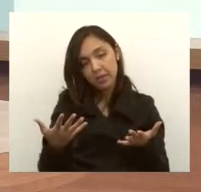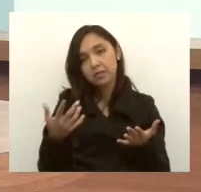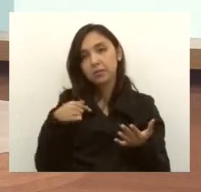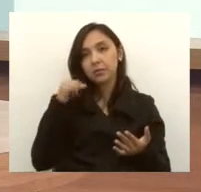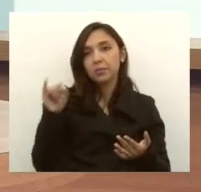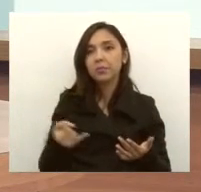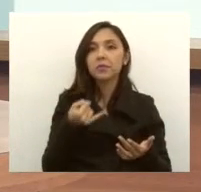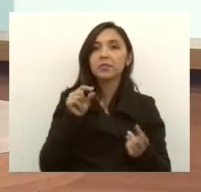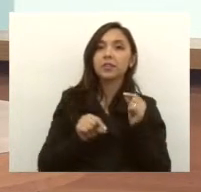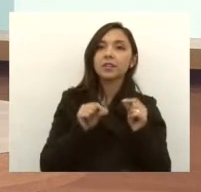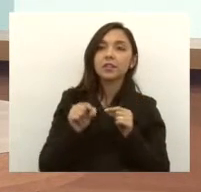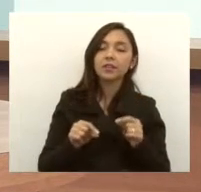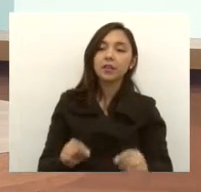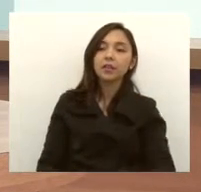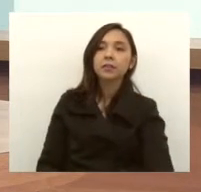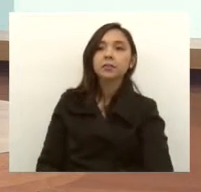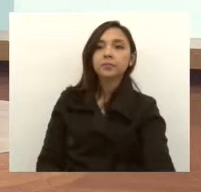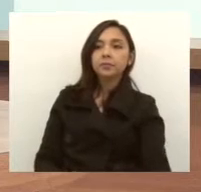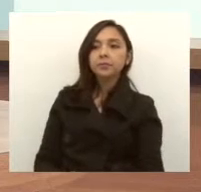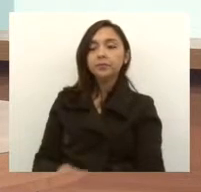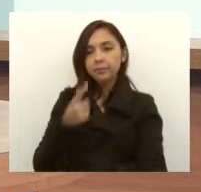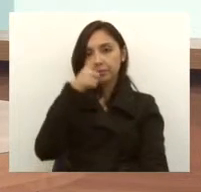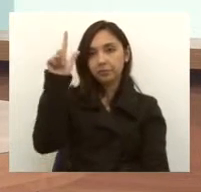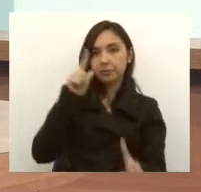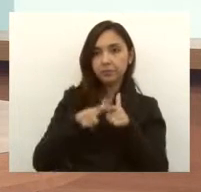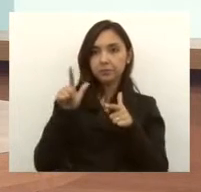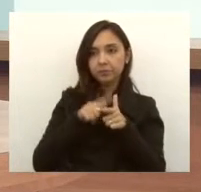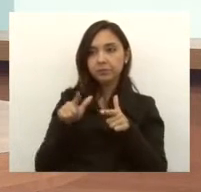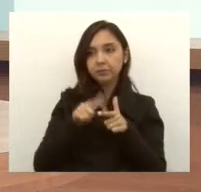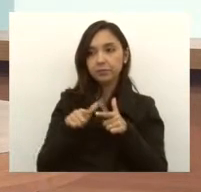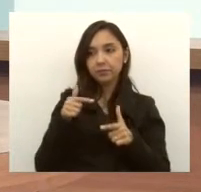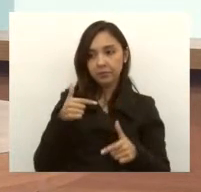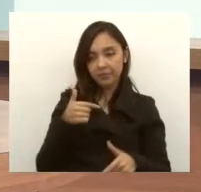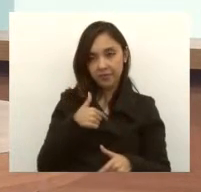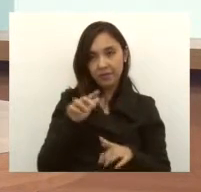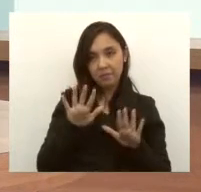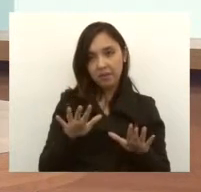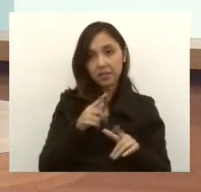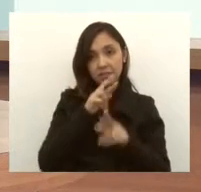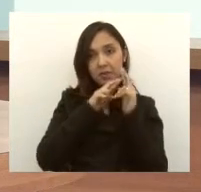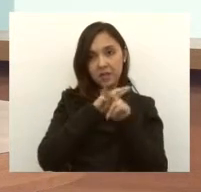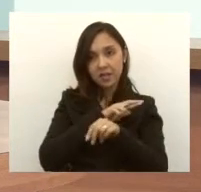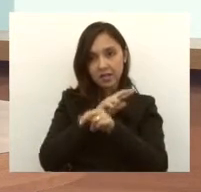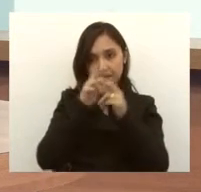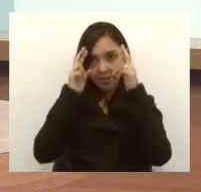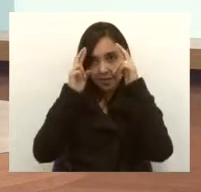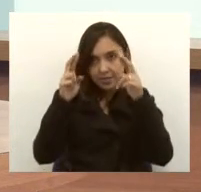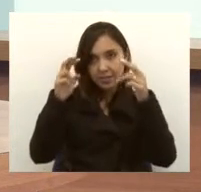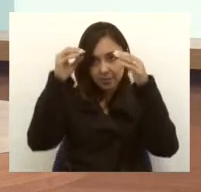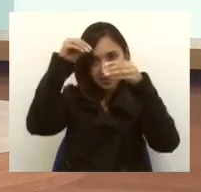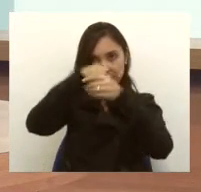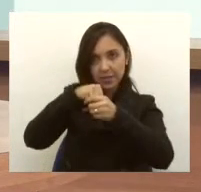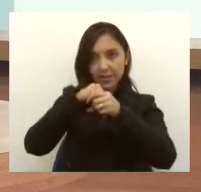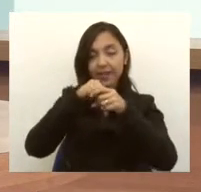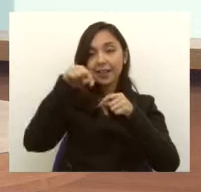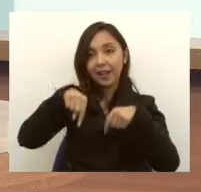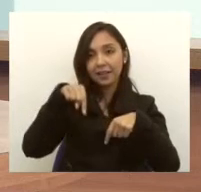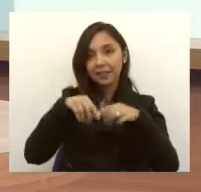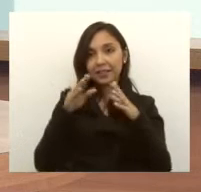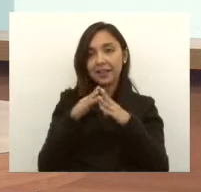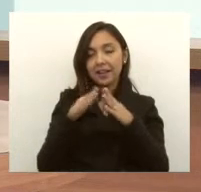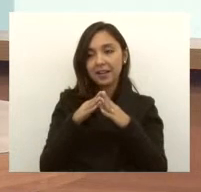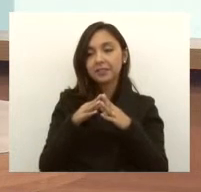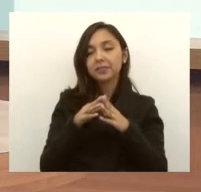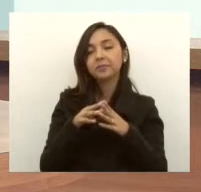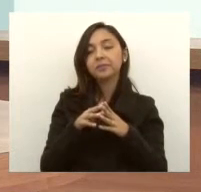aproveitar, senhor presidente, e falar de outra situação. Mas como eu sou uma pessoa que respeita o regimento interno, senhor presidente, eu vou encerrar minha fala